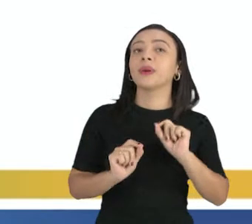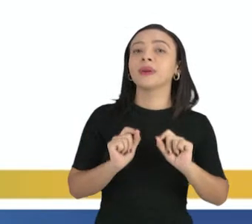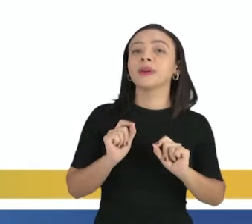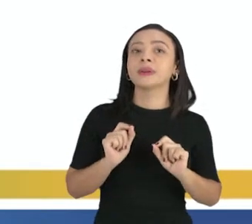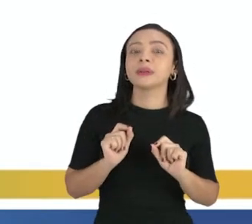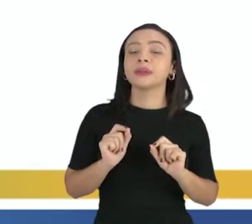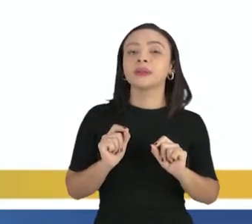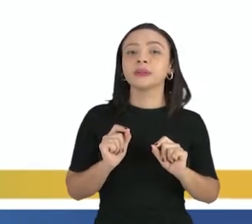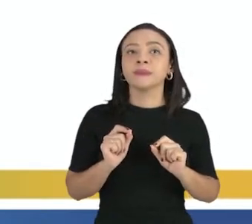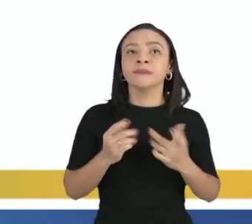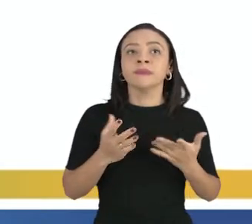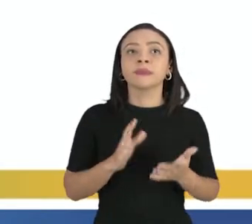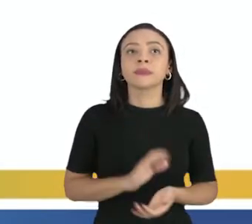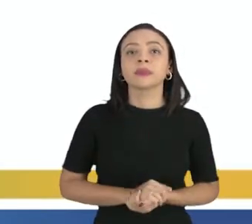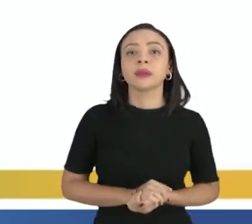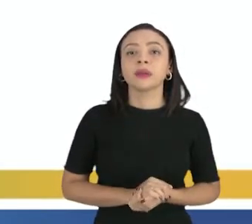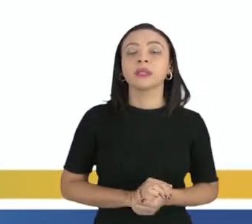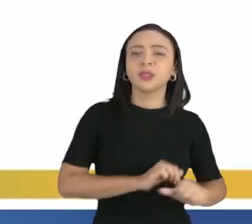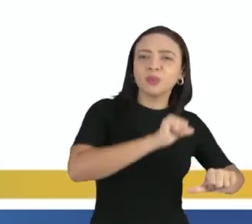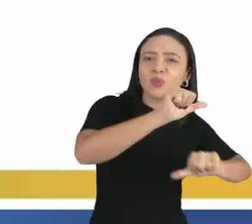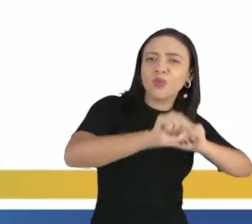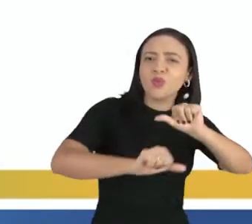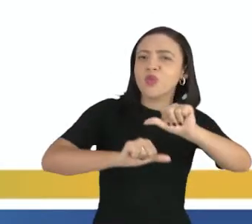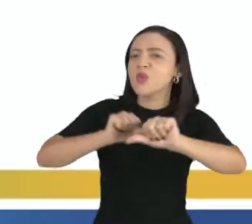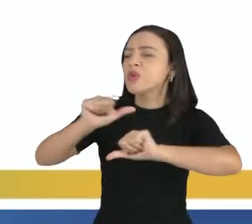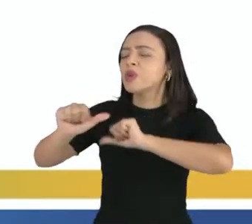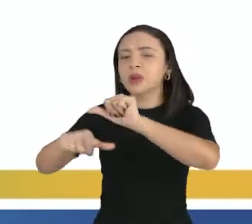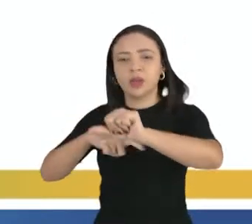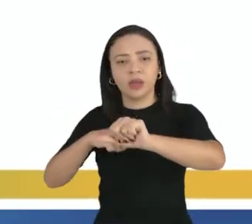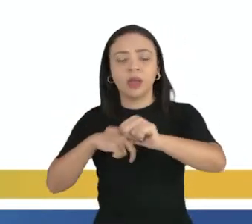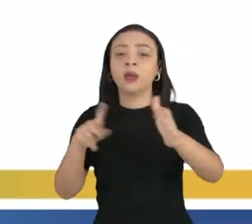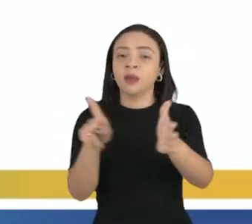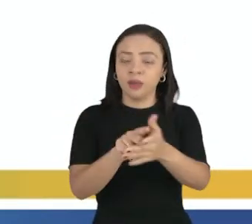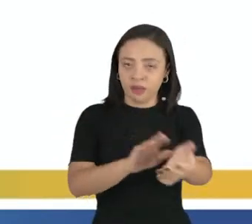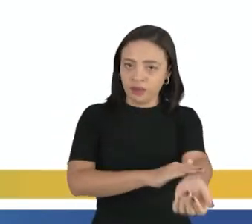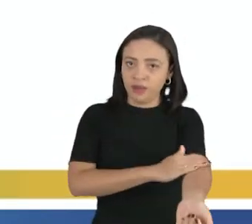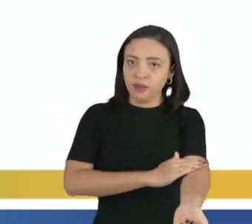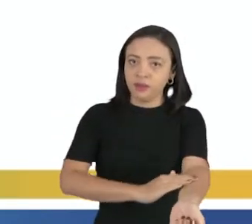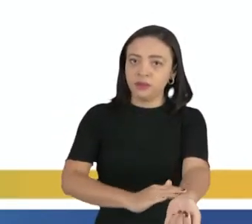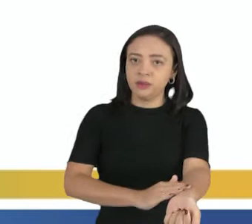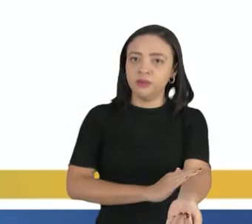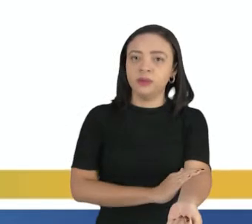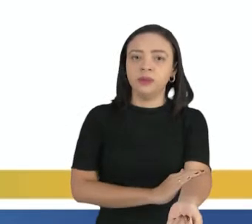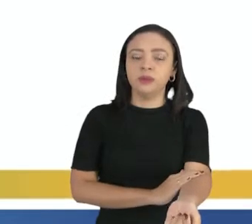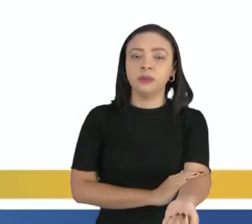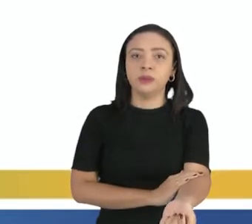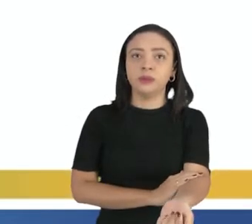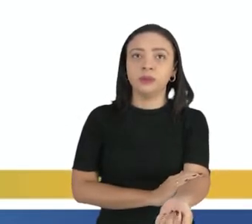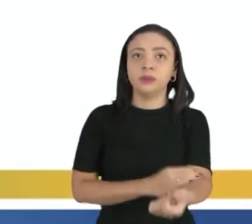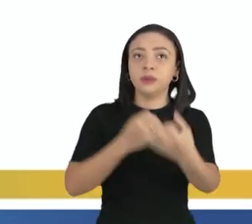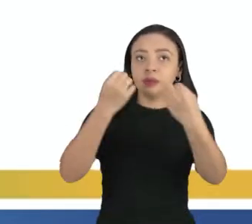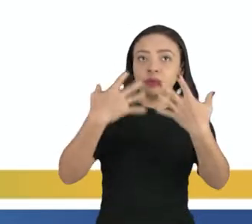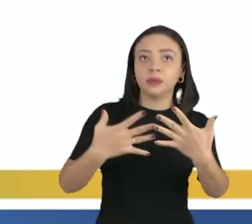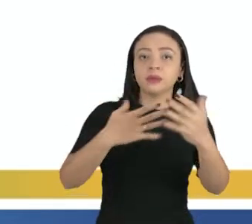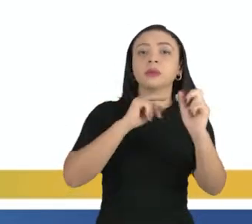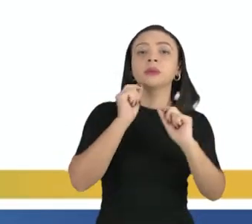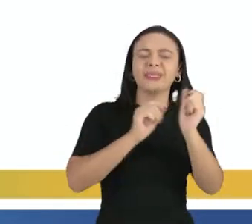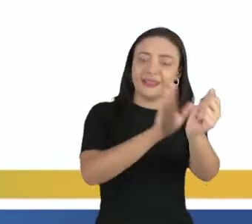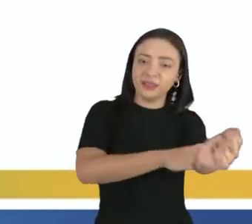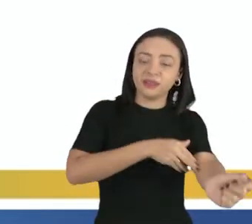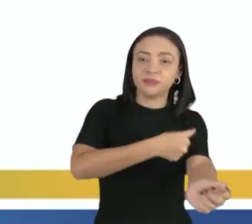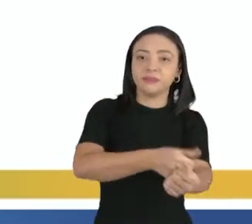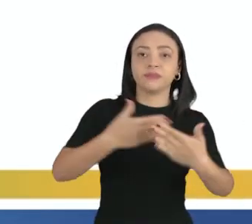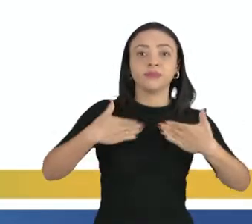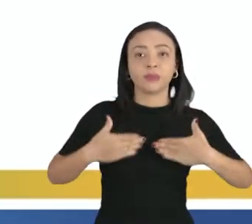né, nessas transformações corporais, né? Nós vamos falar das pinturas